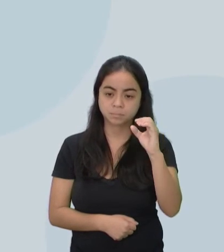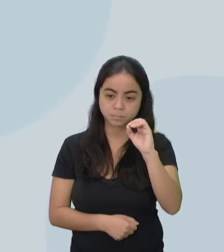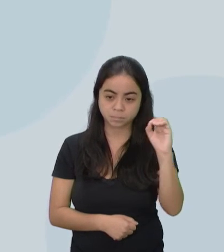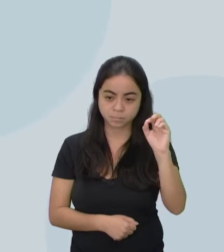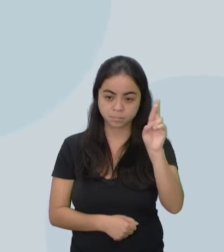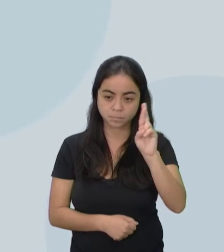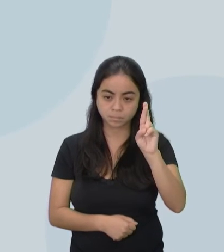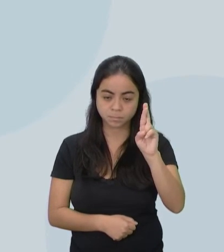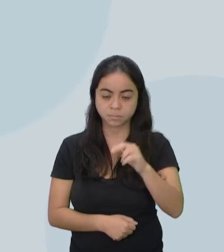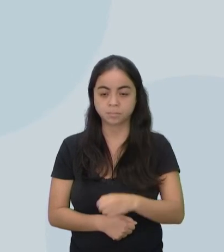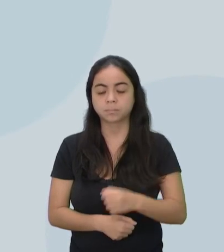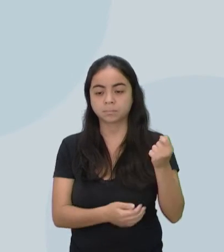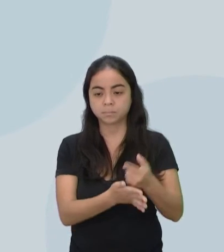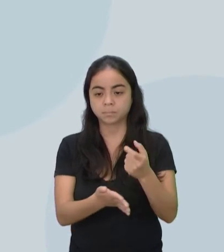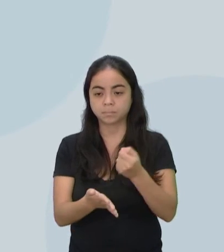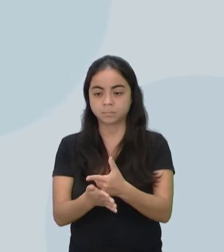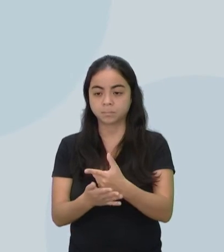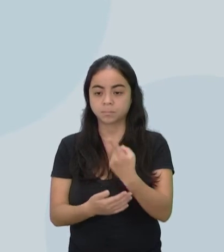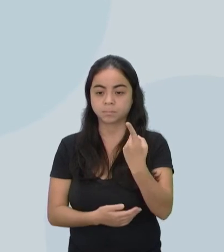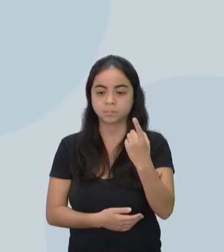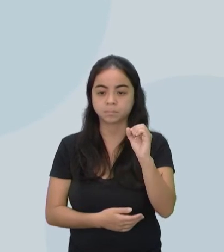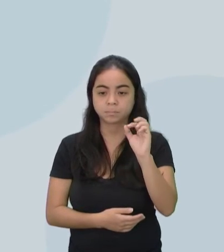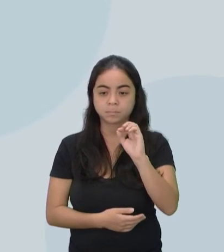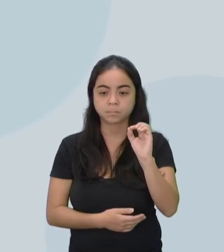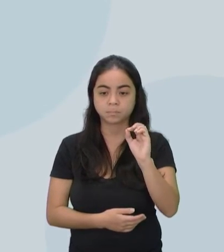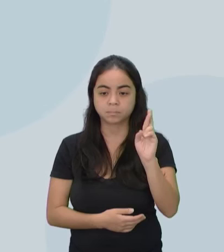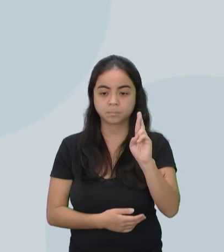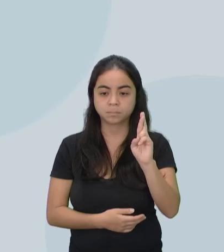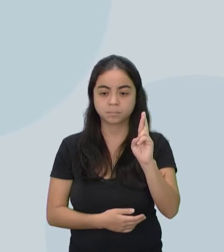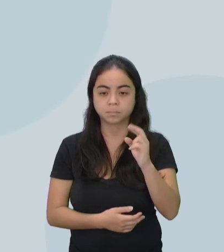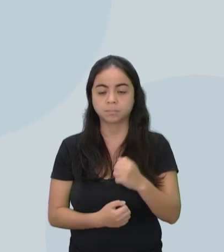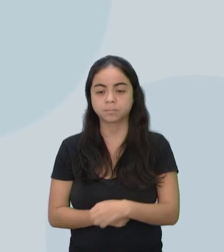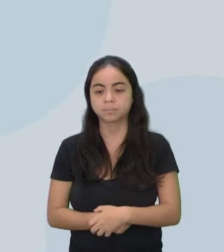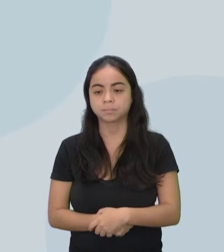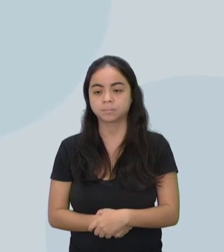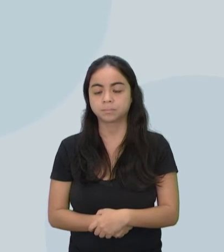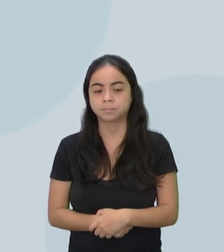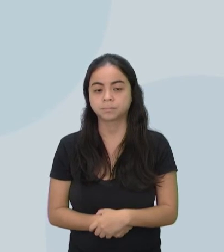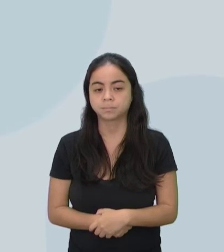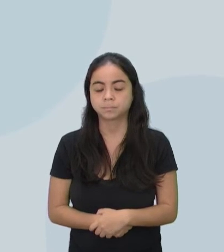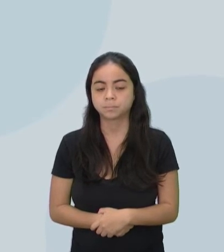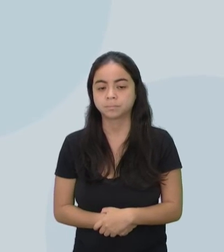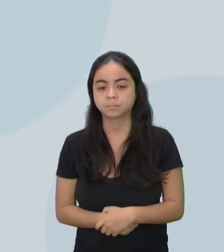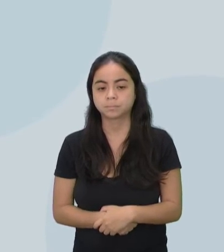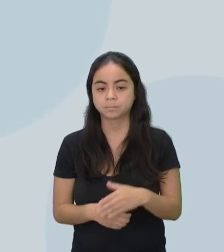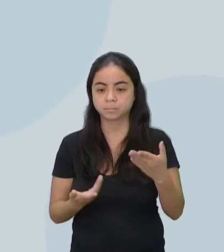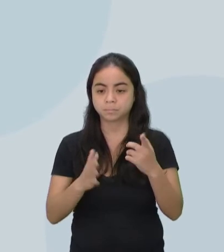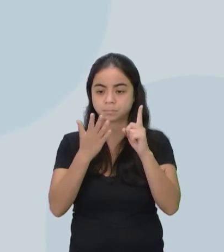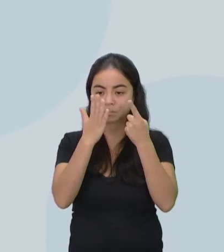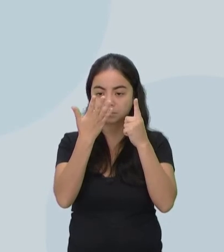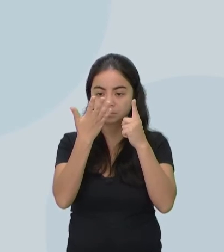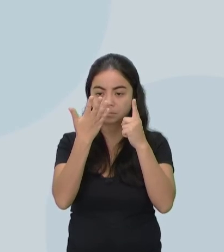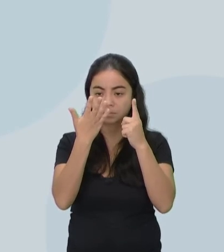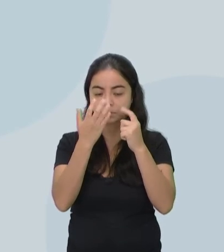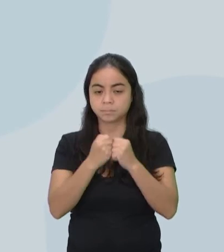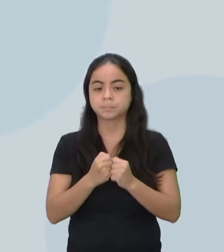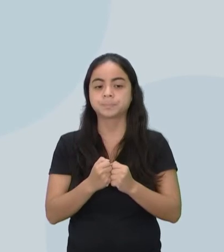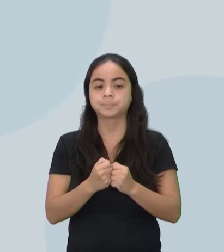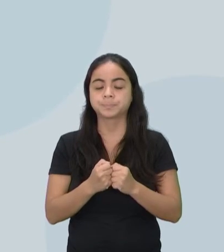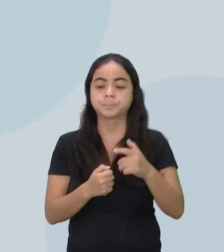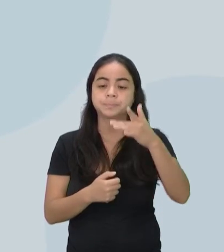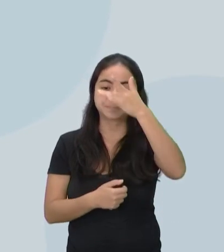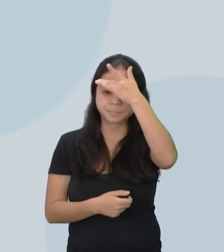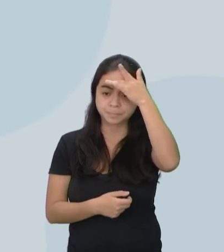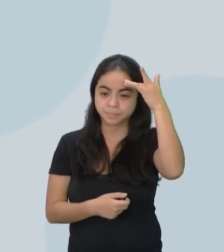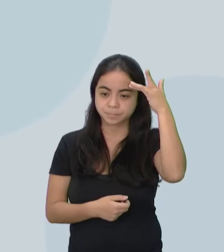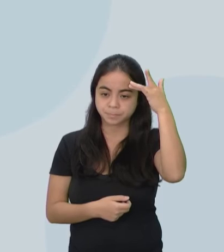R$100 ele gastou com transporte. Este mês de fevereiro, esta